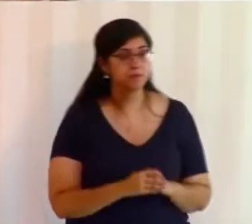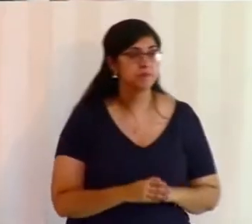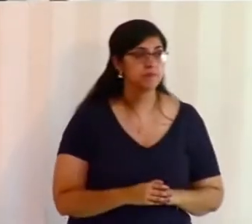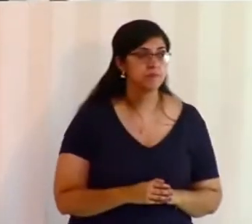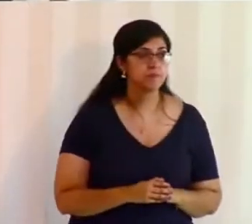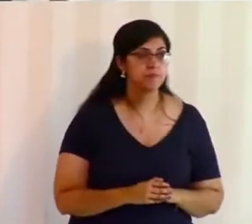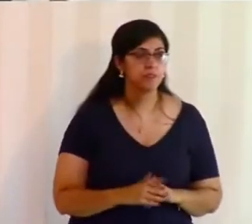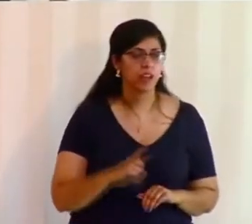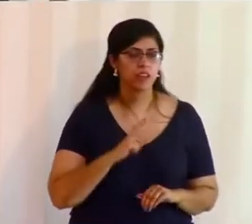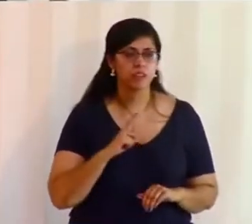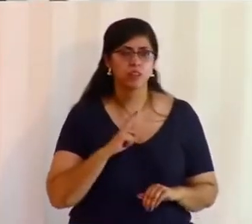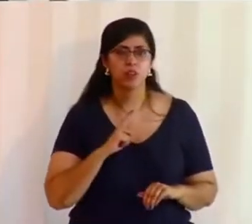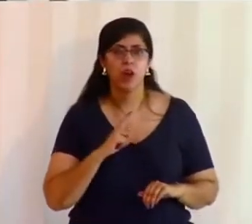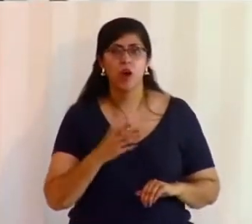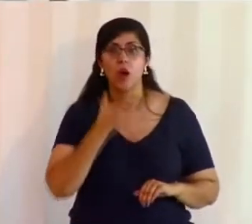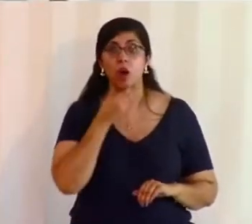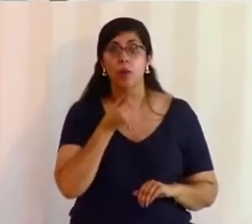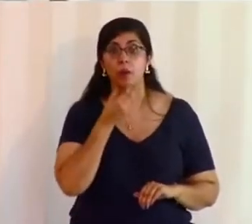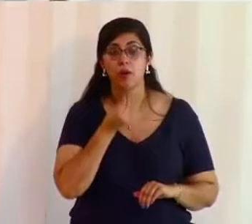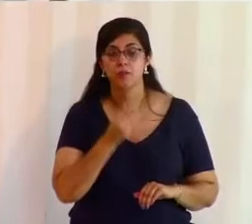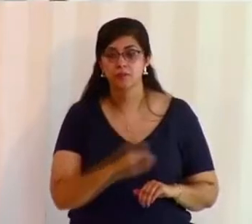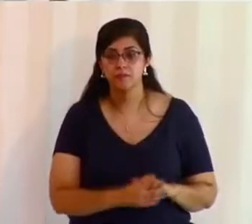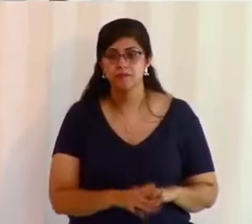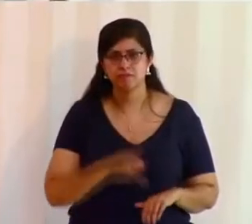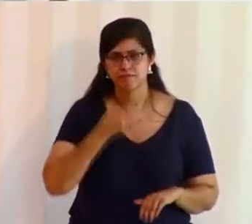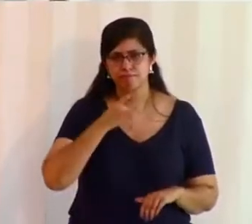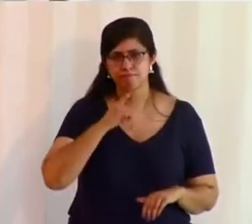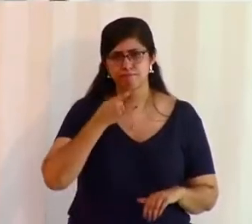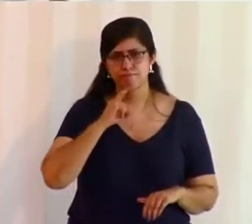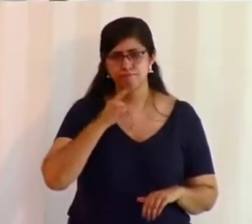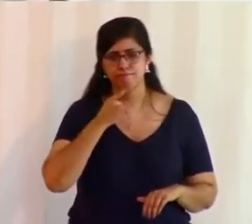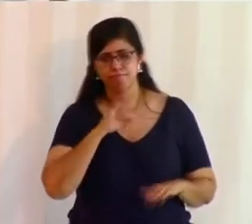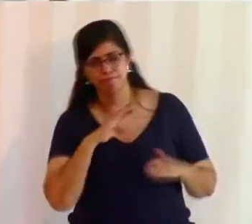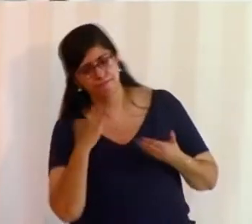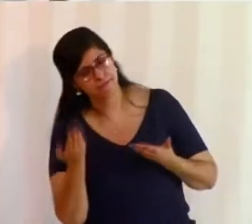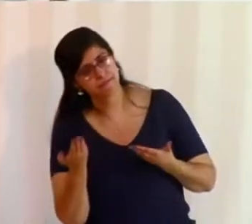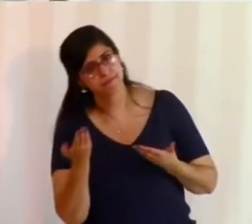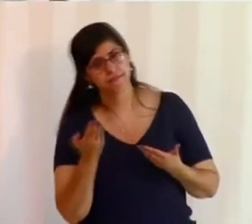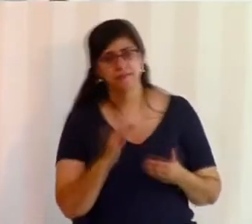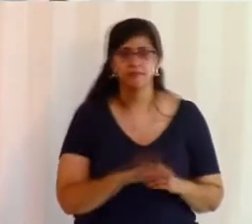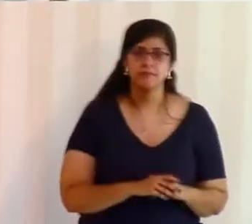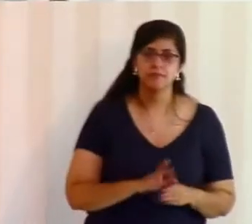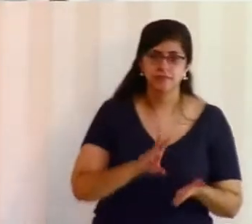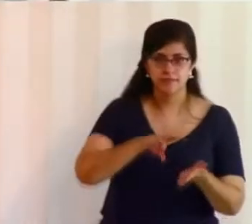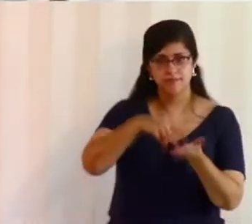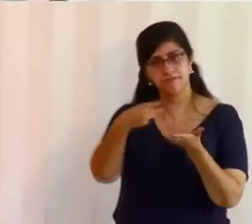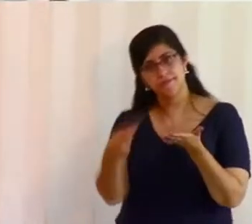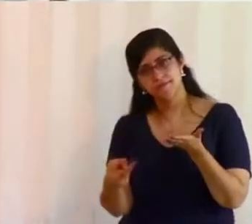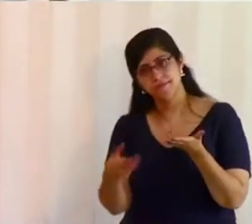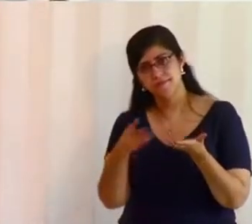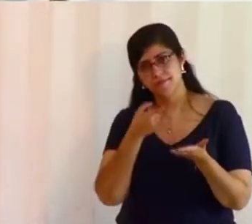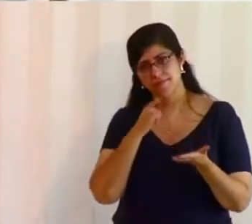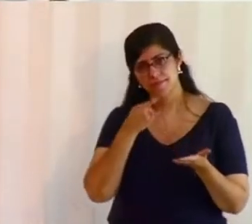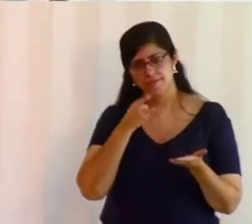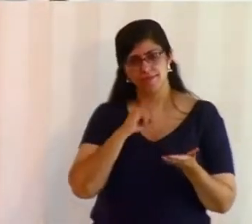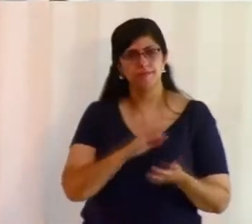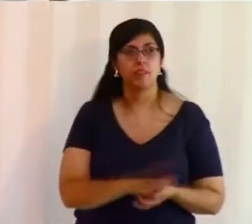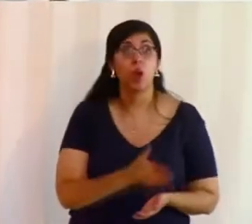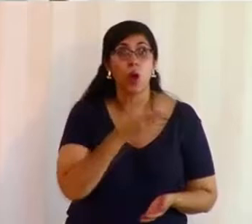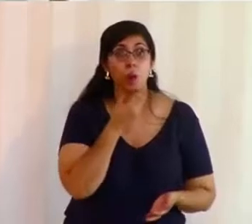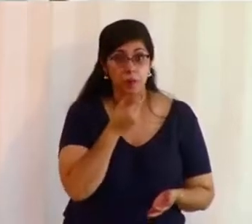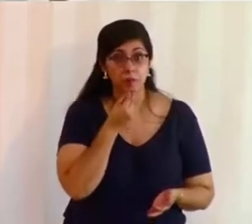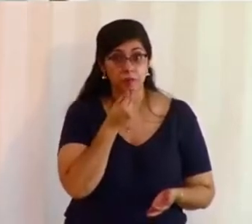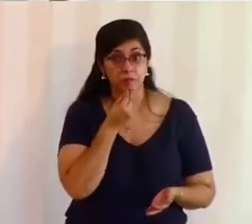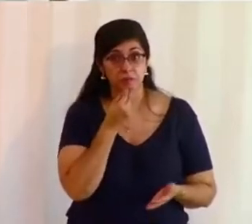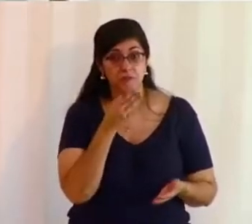um homem que infelizmente estava vítima do vício do álcool, estava caído na beira do caminho. Todo mundo passava por ali e zombava daquele homem. Aquele evangelista pega